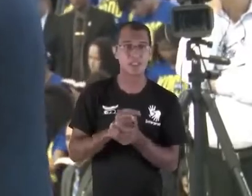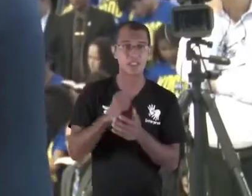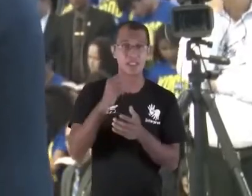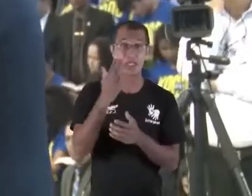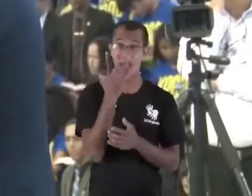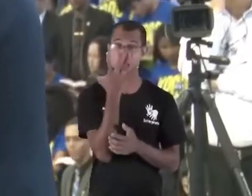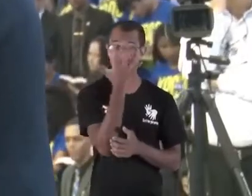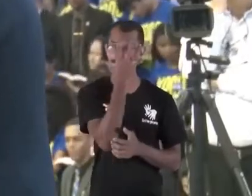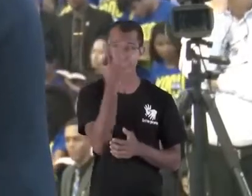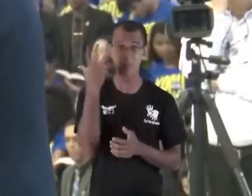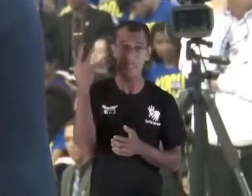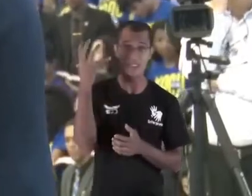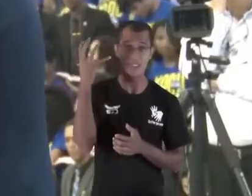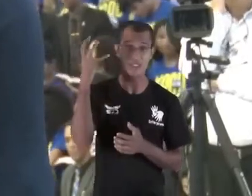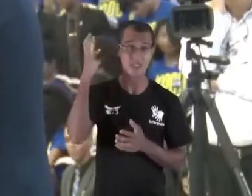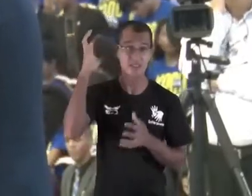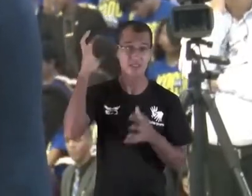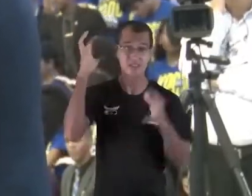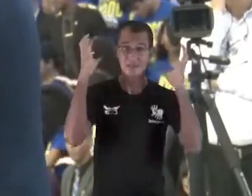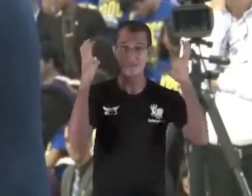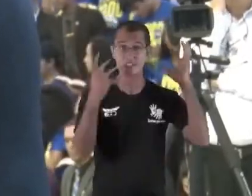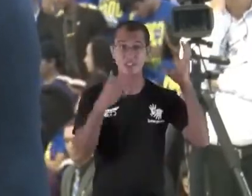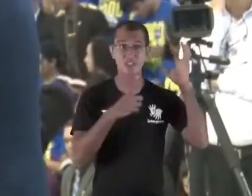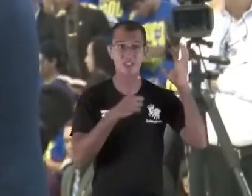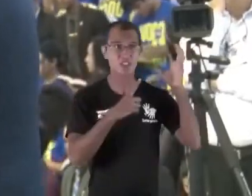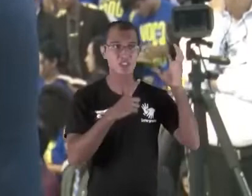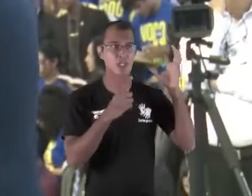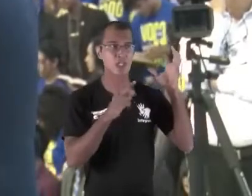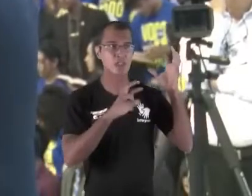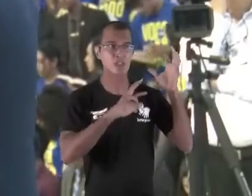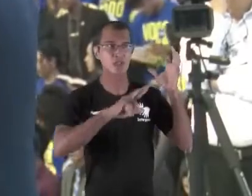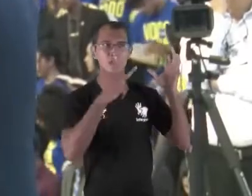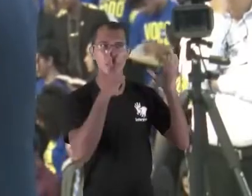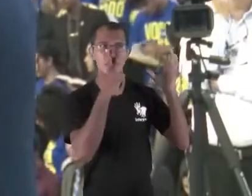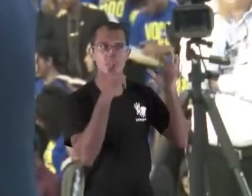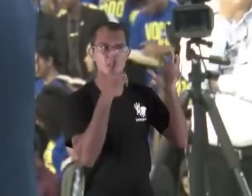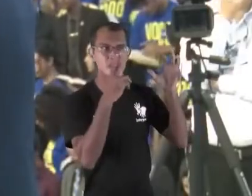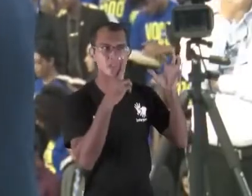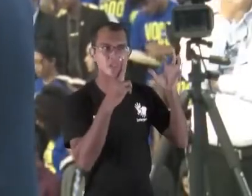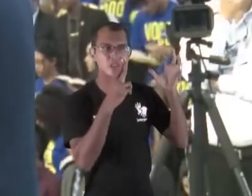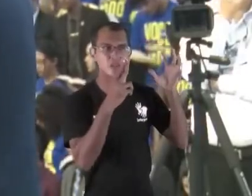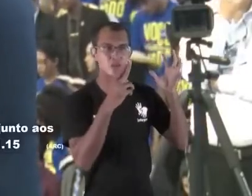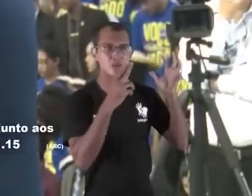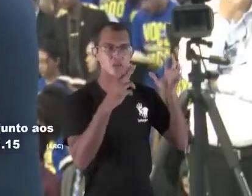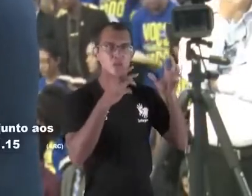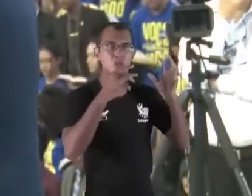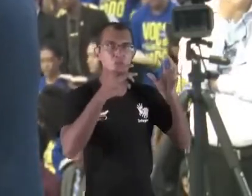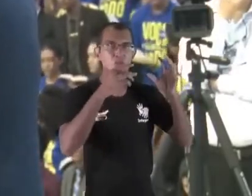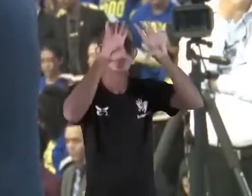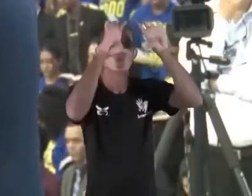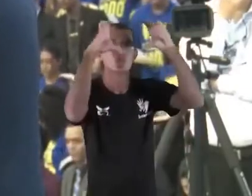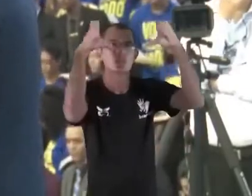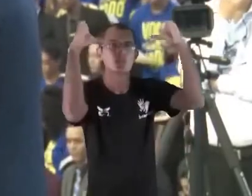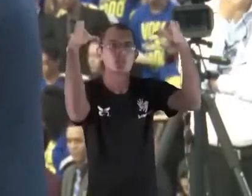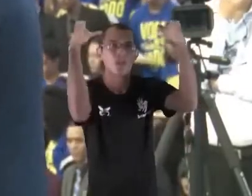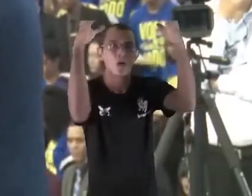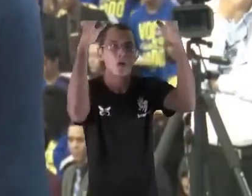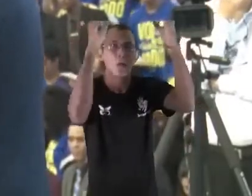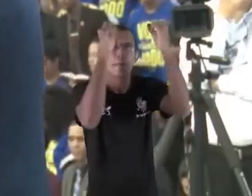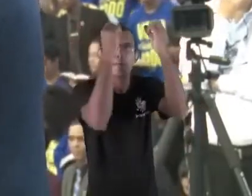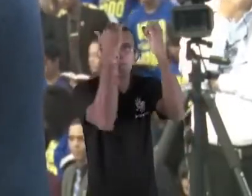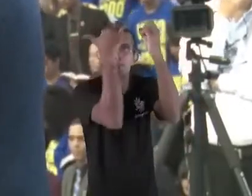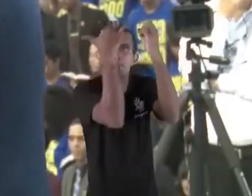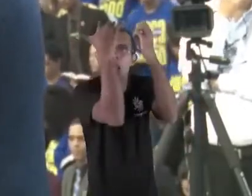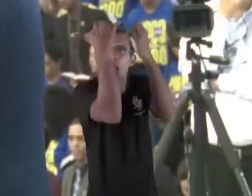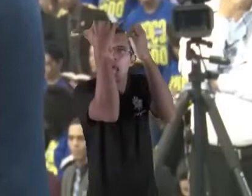dos seres viventes havia algo semelhante a um firmamento, como cristal